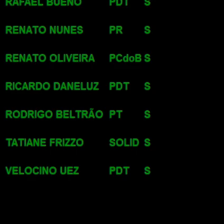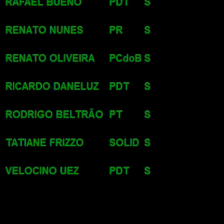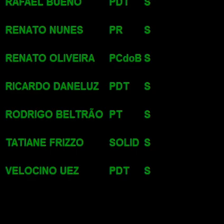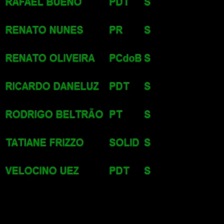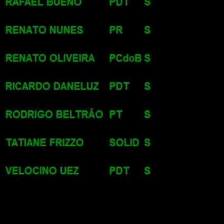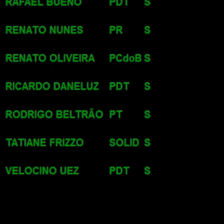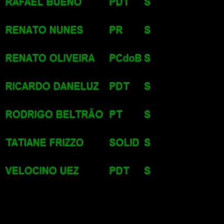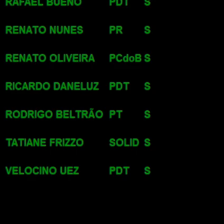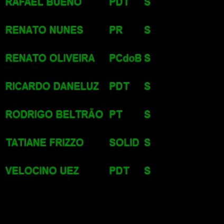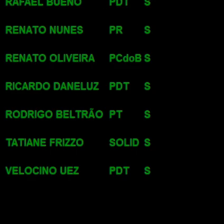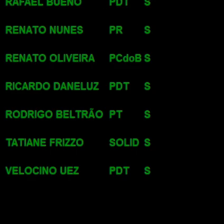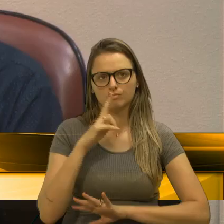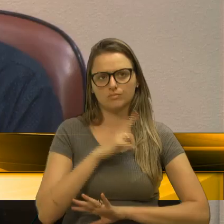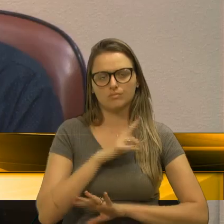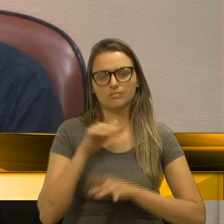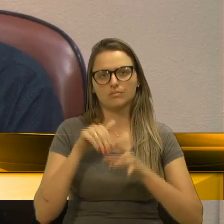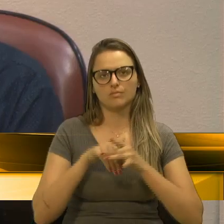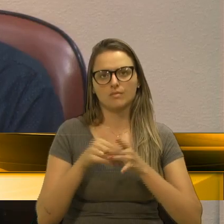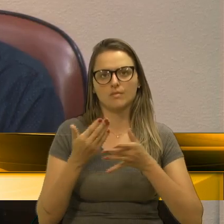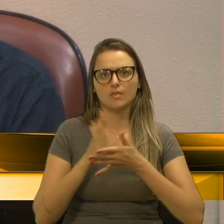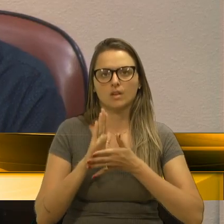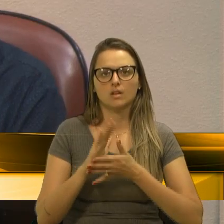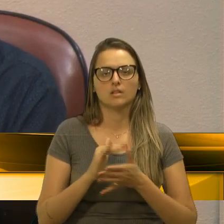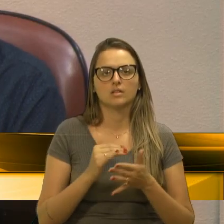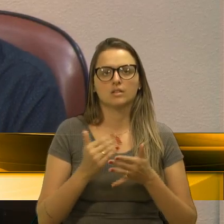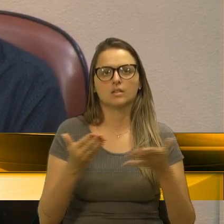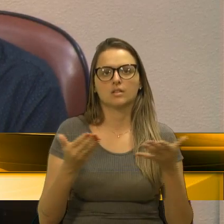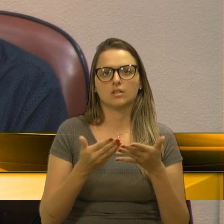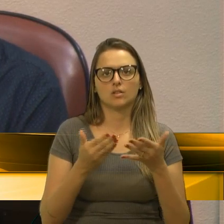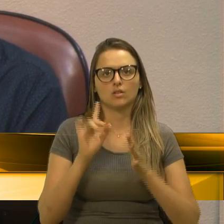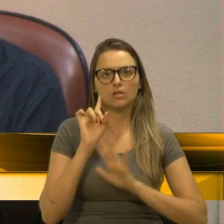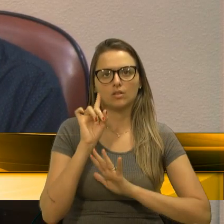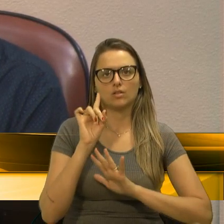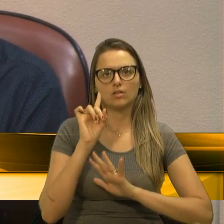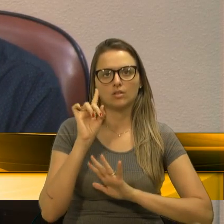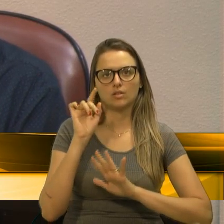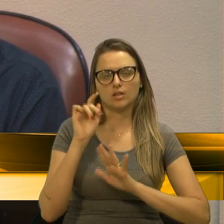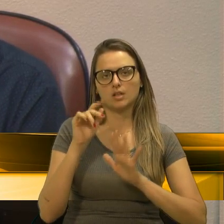regime de urgência foi aprovado por unanimidade. Com a